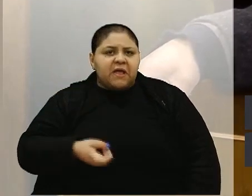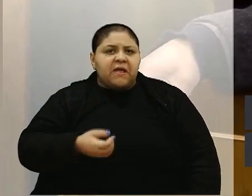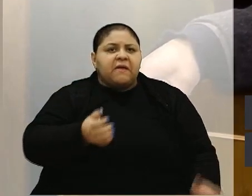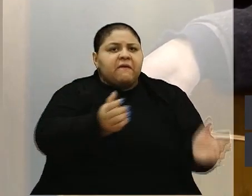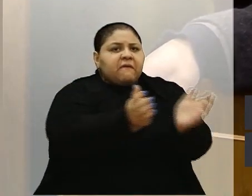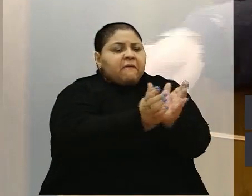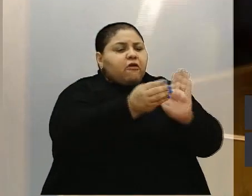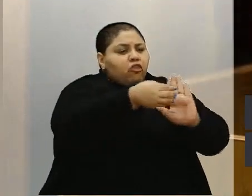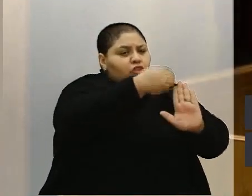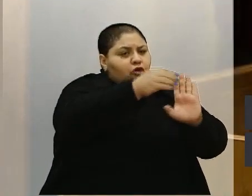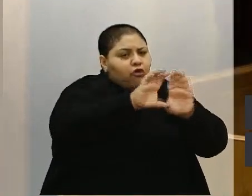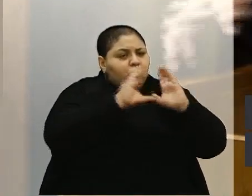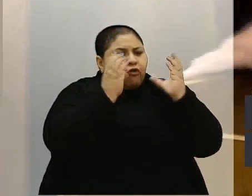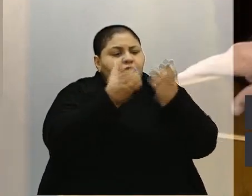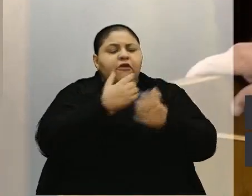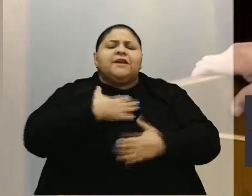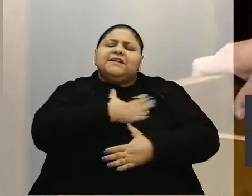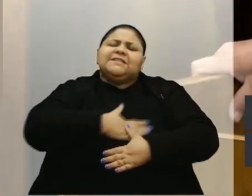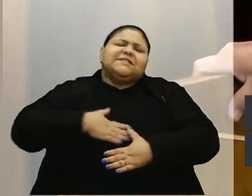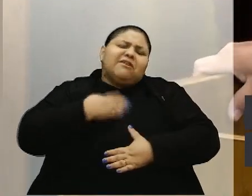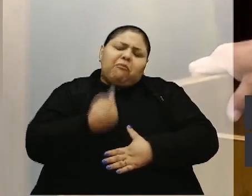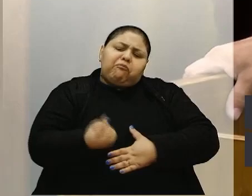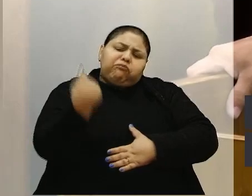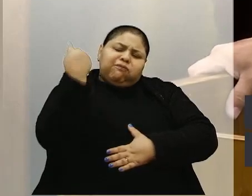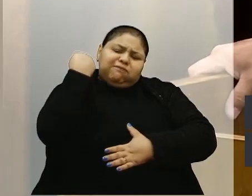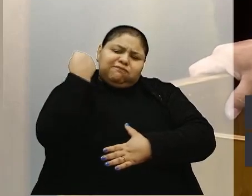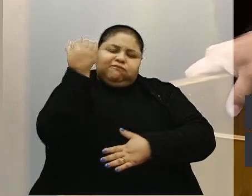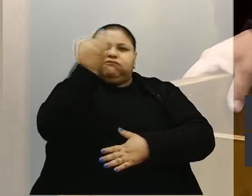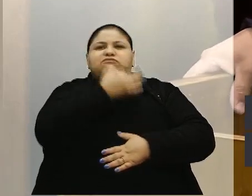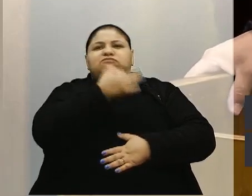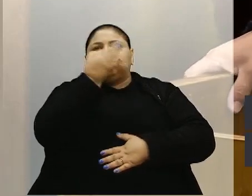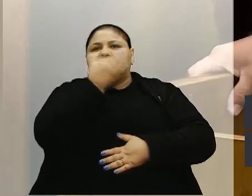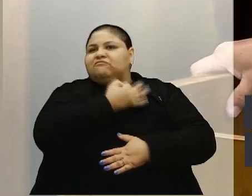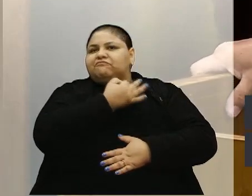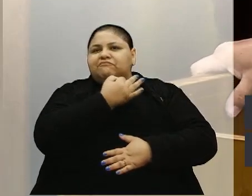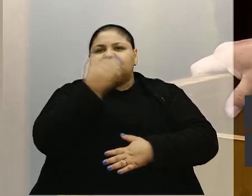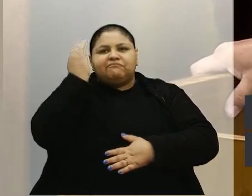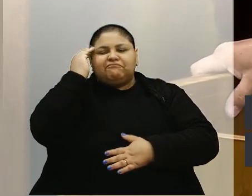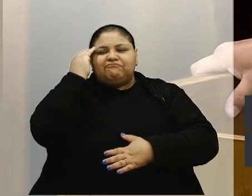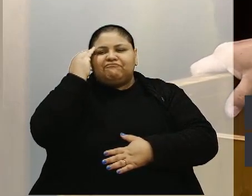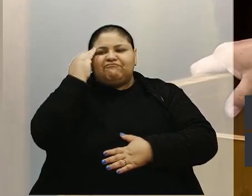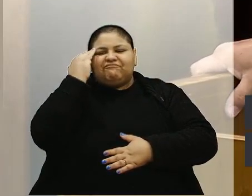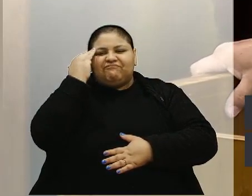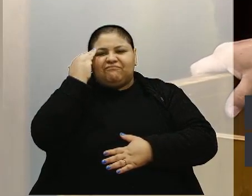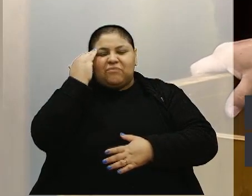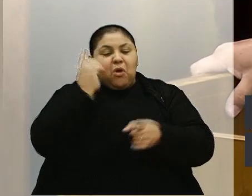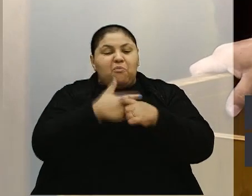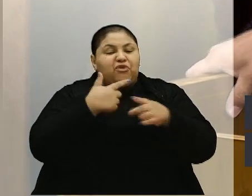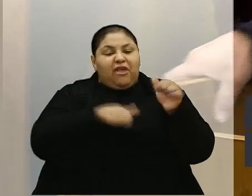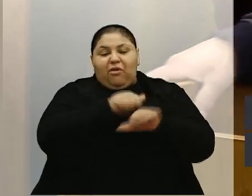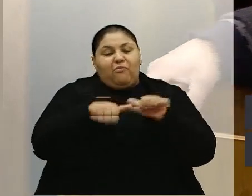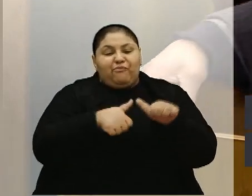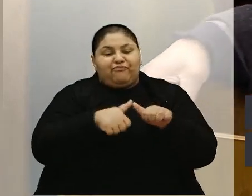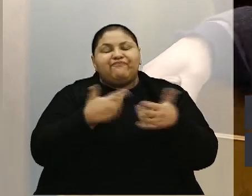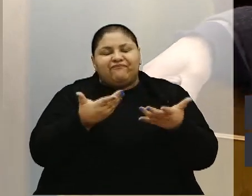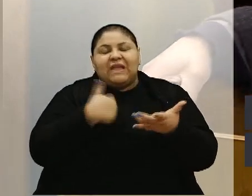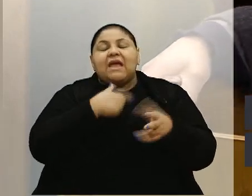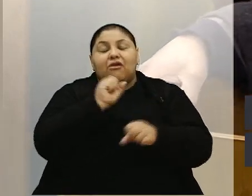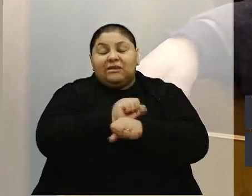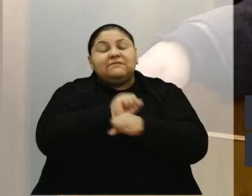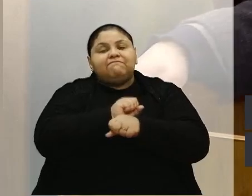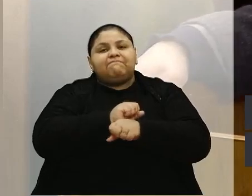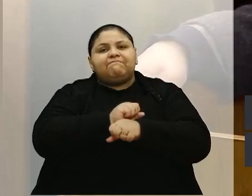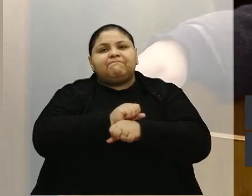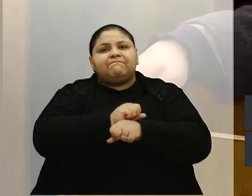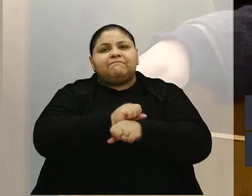orçamento comunitário. Saudade daqueles tempos que Caxias, não sei por que não teve mais. Eu espero, se